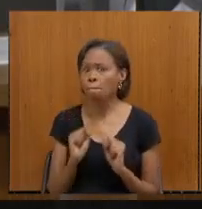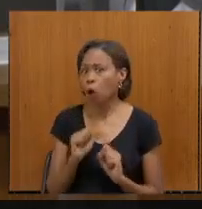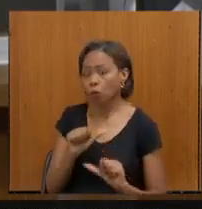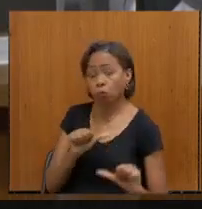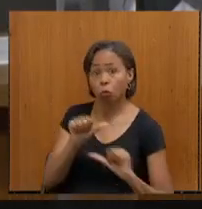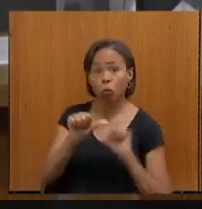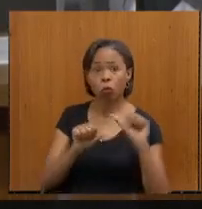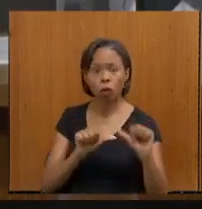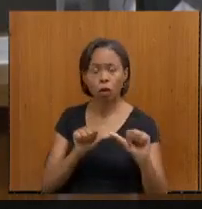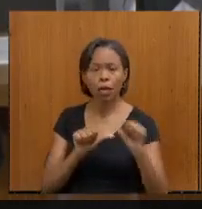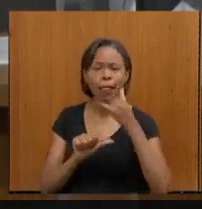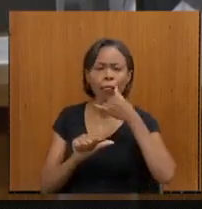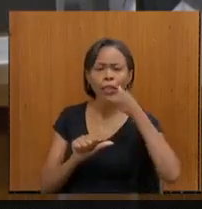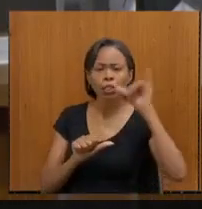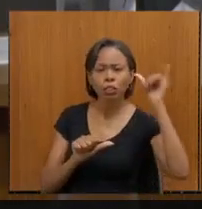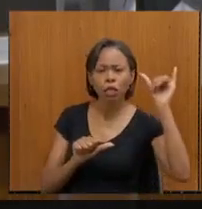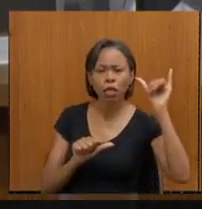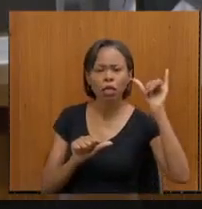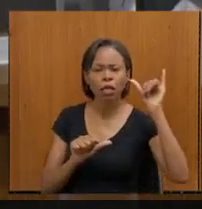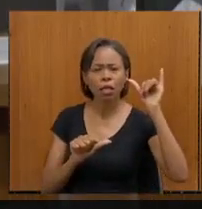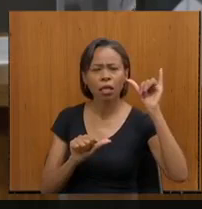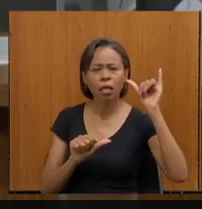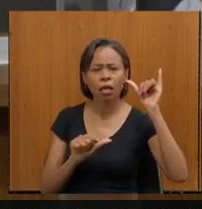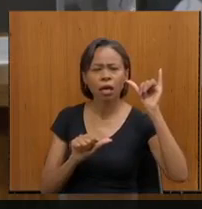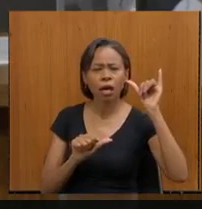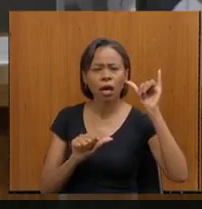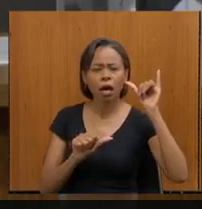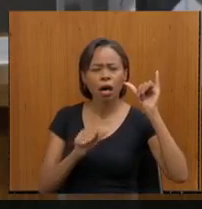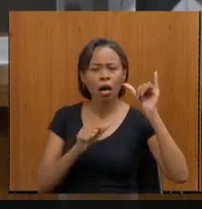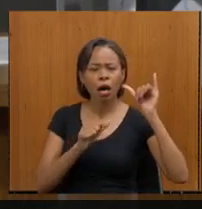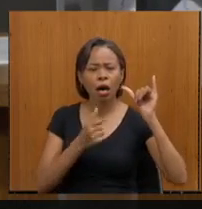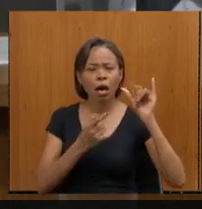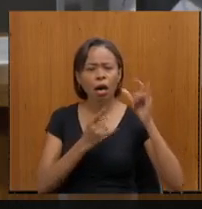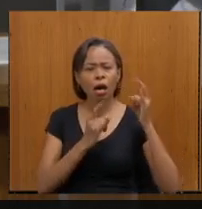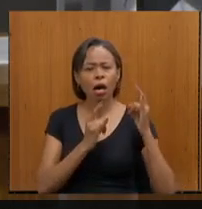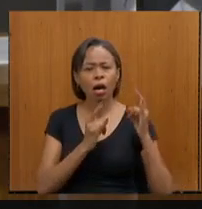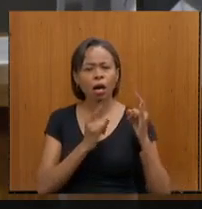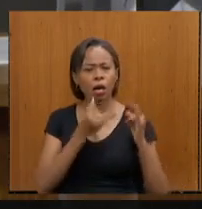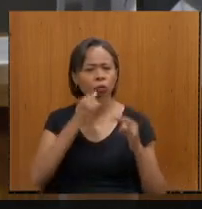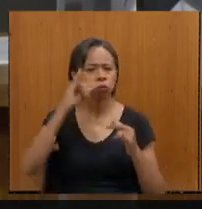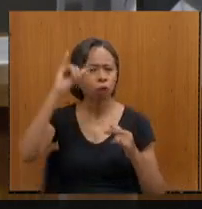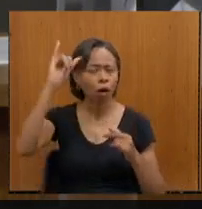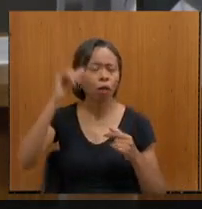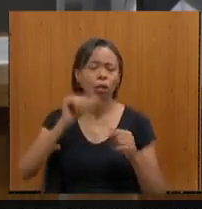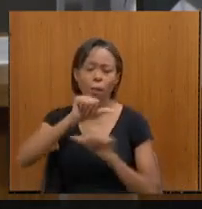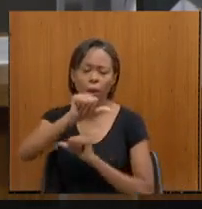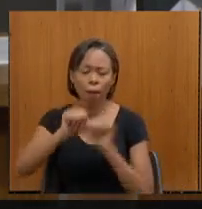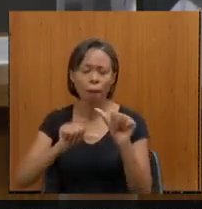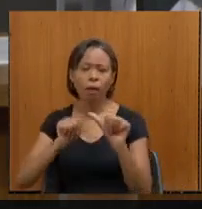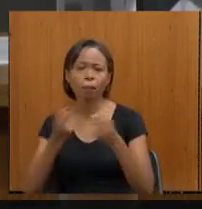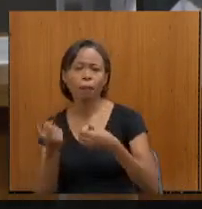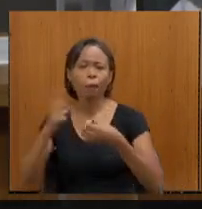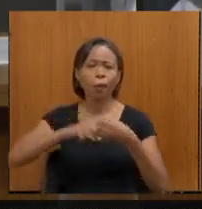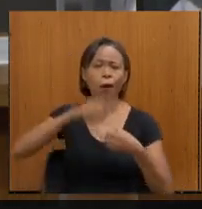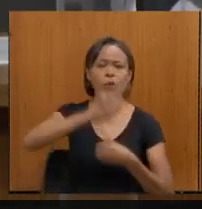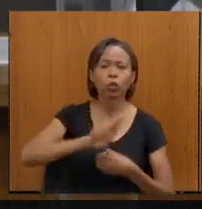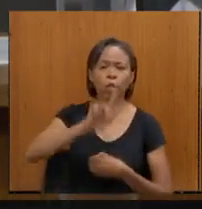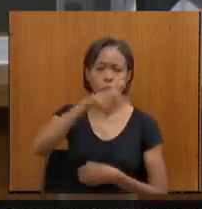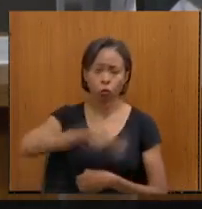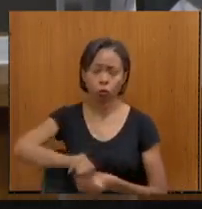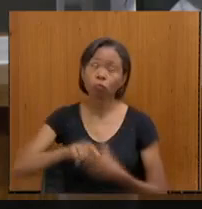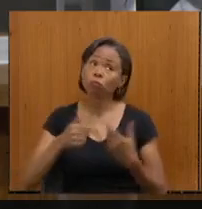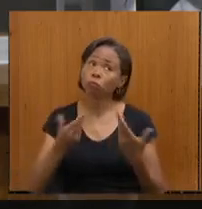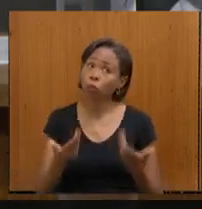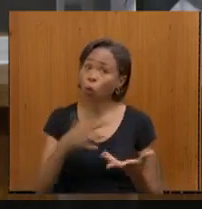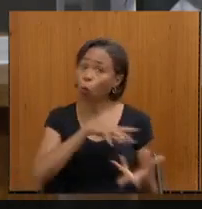elétrica e Exatamente esse tocar e depois voltar a usar isso então isso é o grande cenário que o mundo inteiro